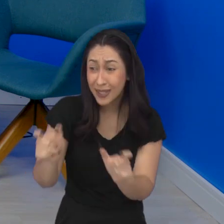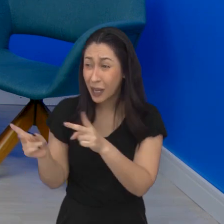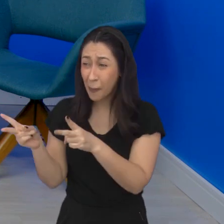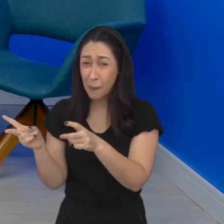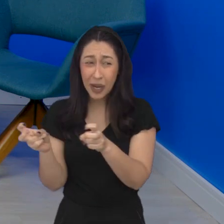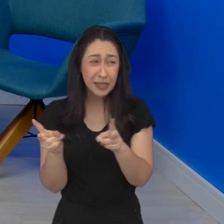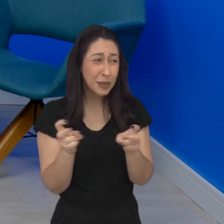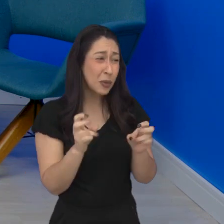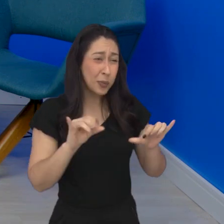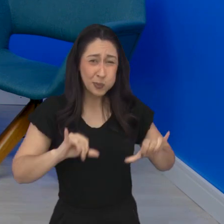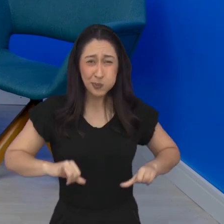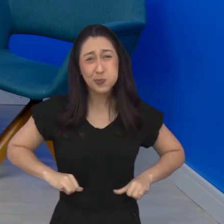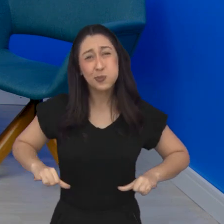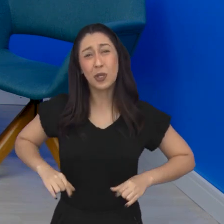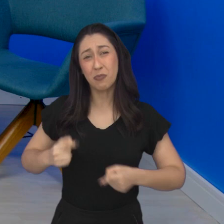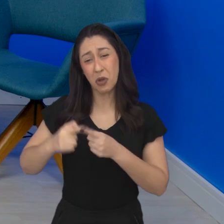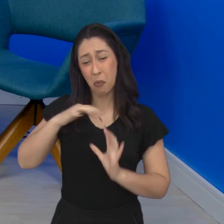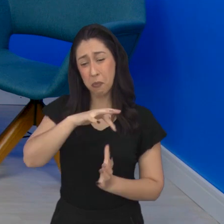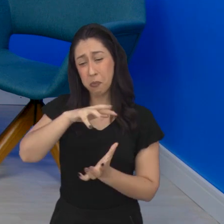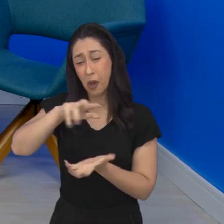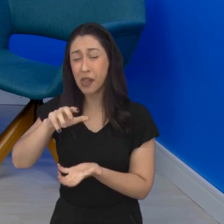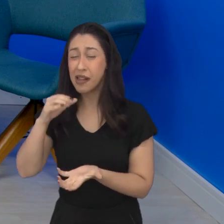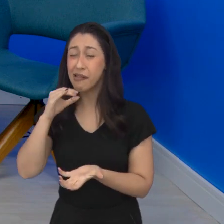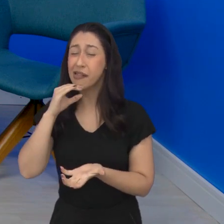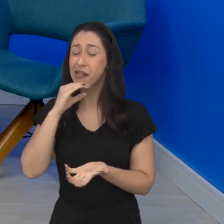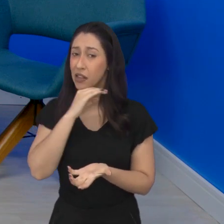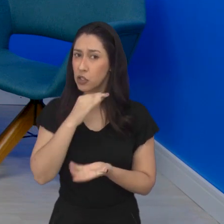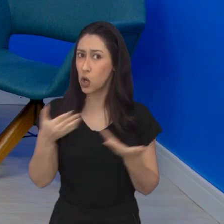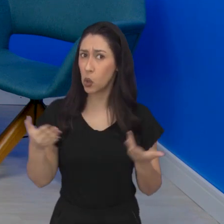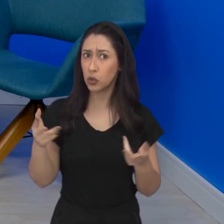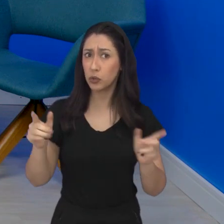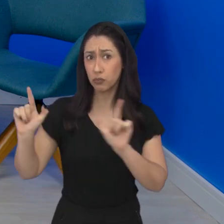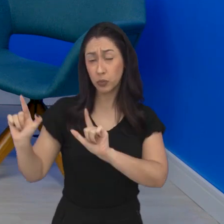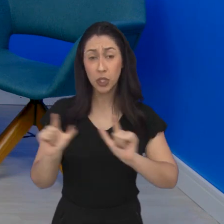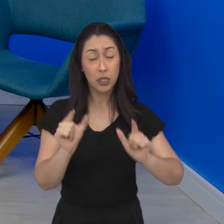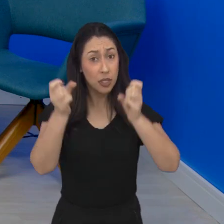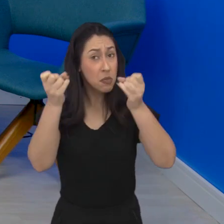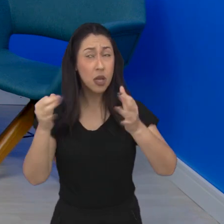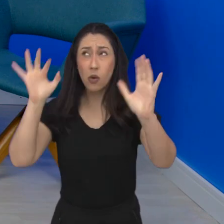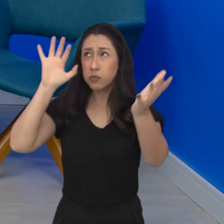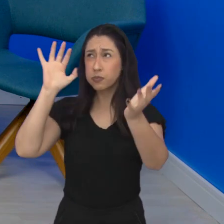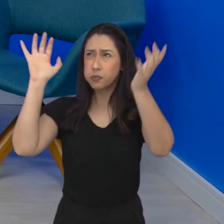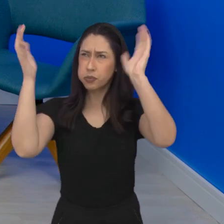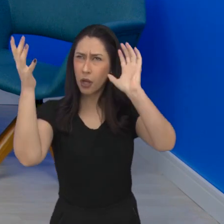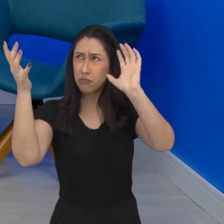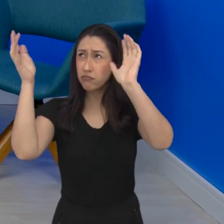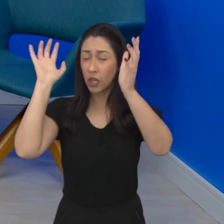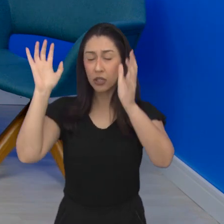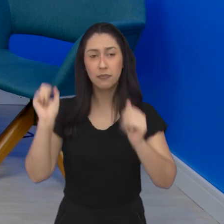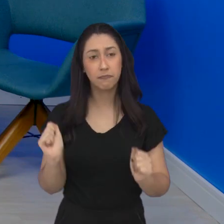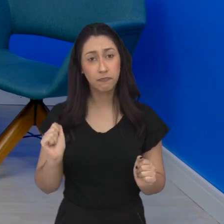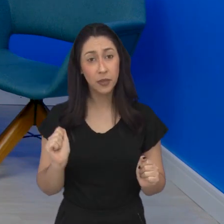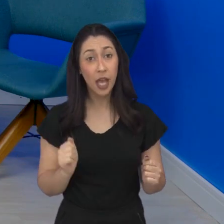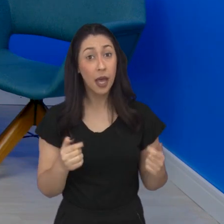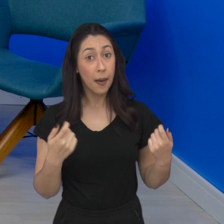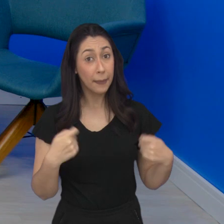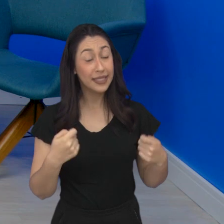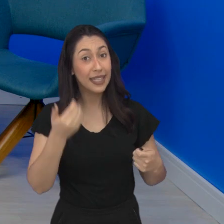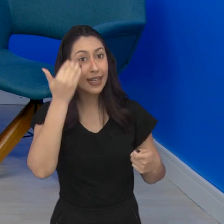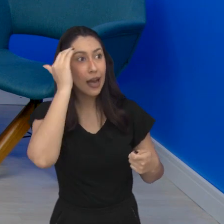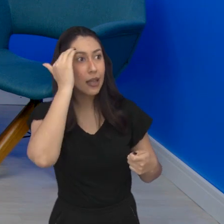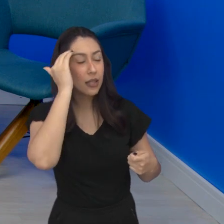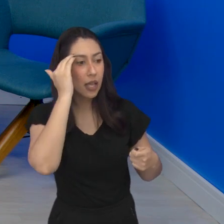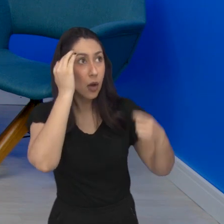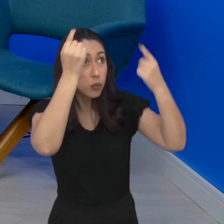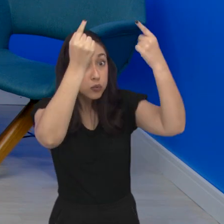na pele as consequências do aquecimento do planeta. Hoje o Sobre Política fala sobre as mudanças climáticas. Na hora de entender o tamanho